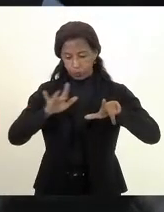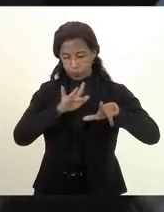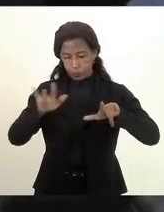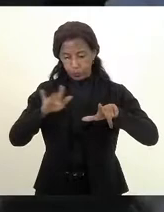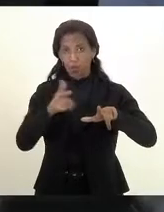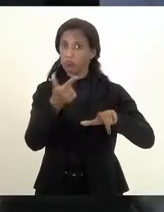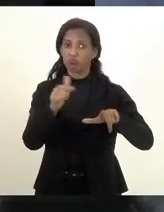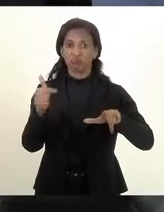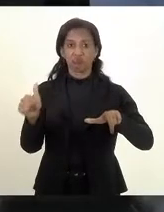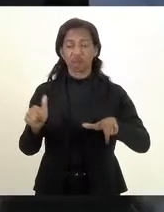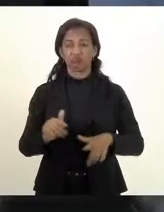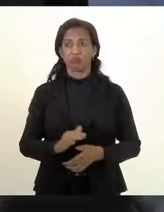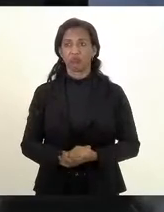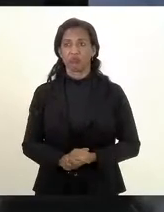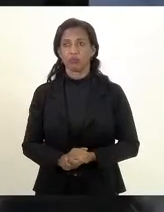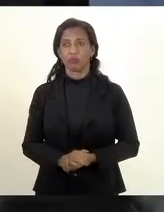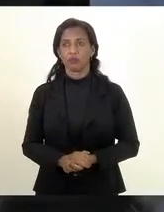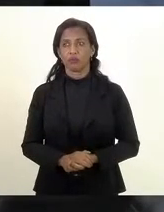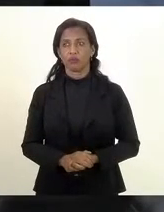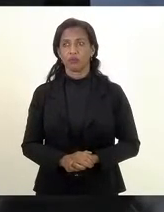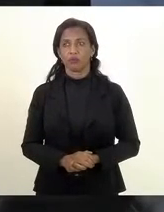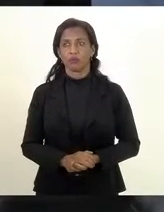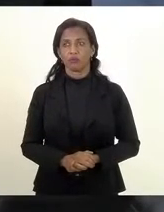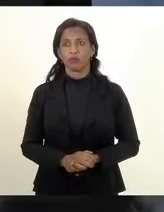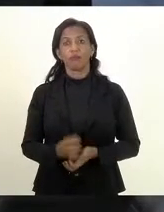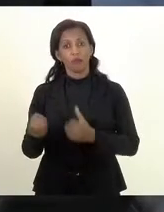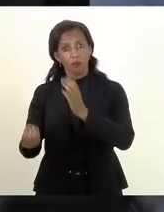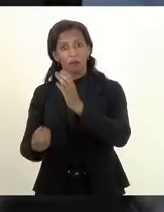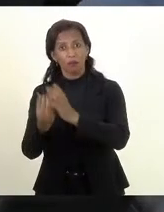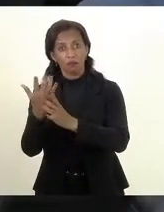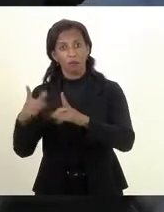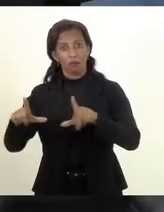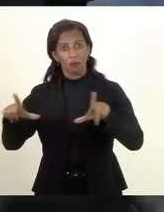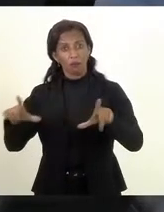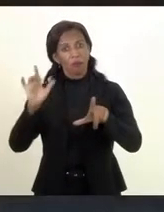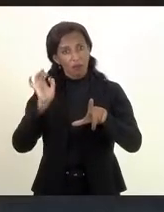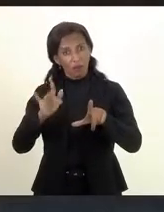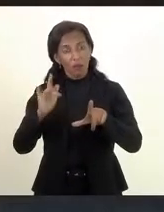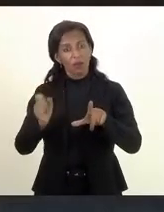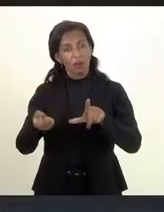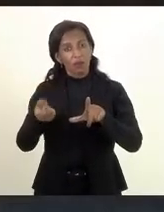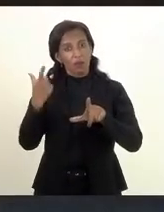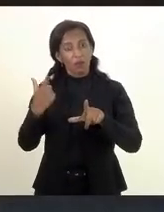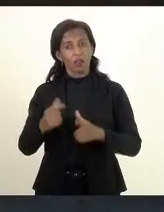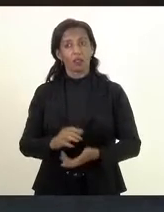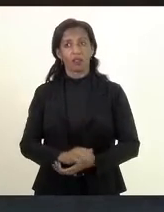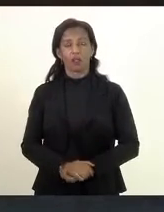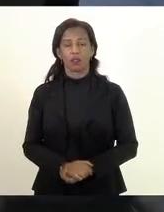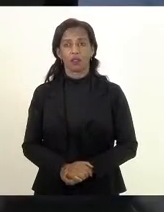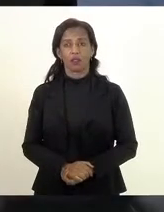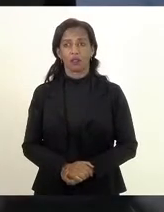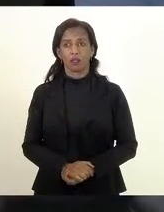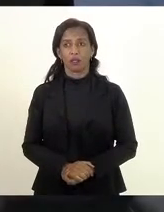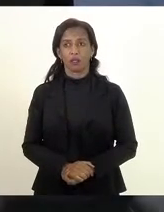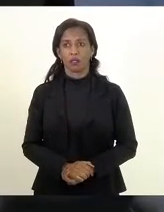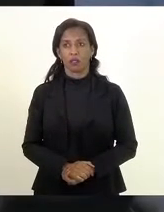não está. O que está? Abre o tablet aí. Clica aí em link e abre o tablet. bem, vamos lá.